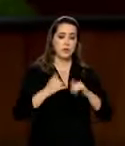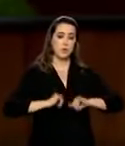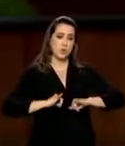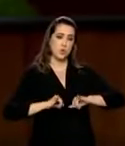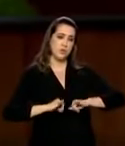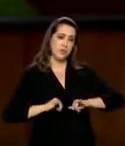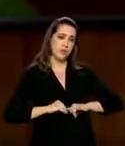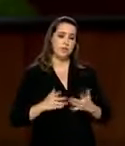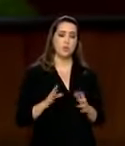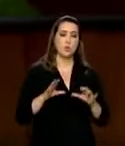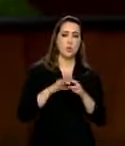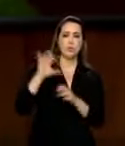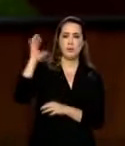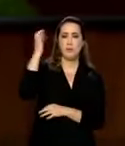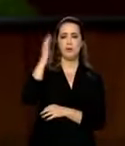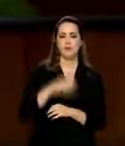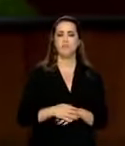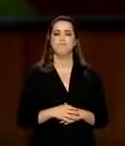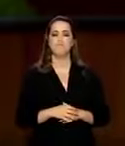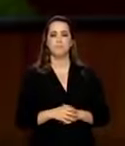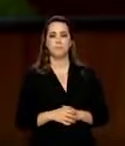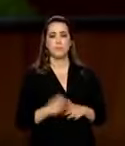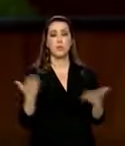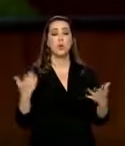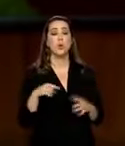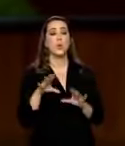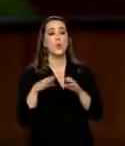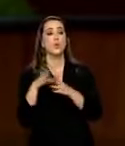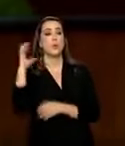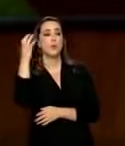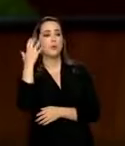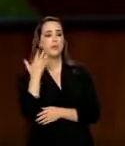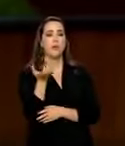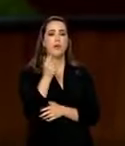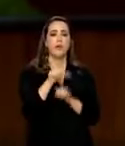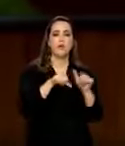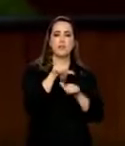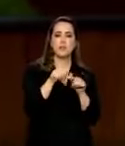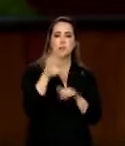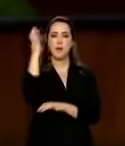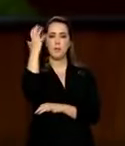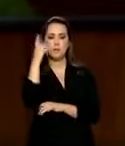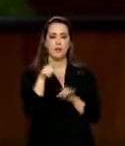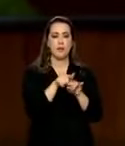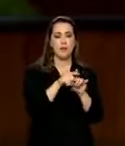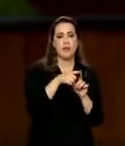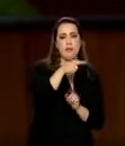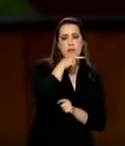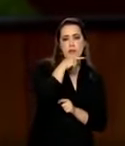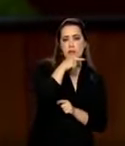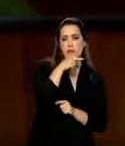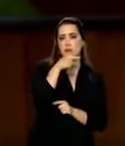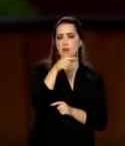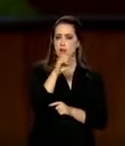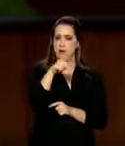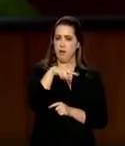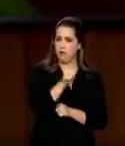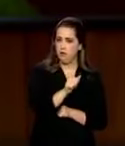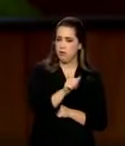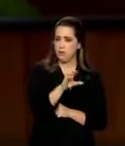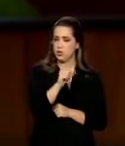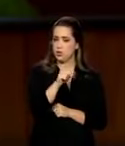na mão de ambientalistas. Eu falei, os ambientalistas vão fazer o quê? Que eu quero transformar a floresta em canaviais? Então, essas